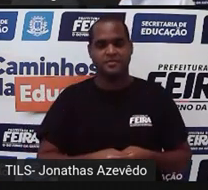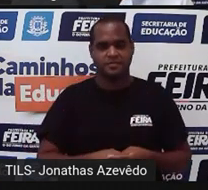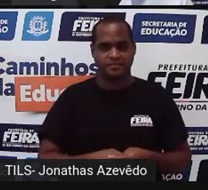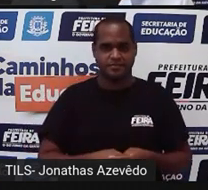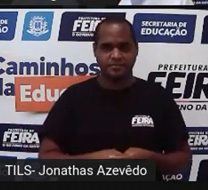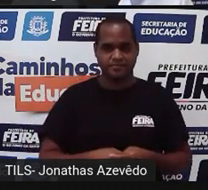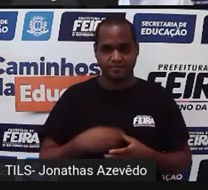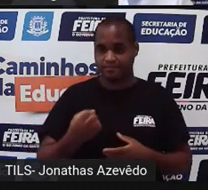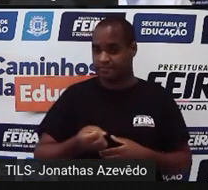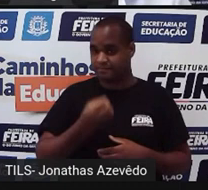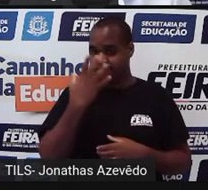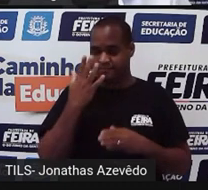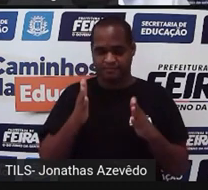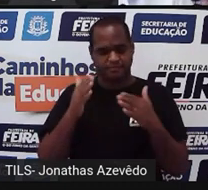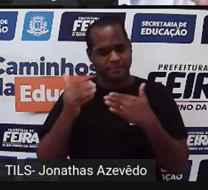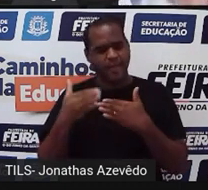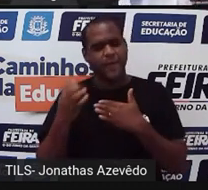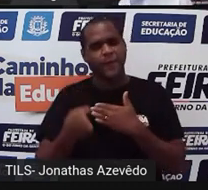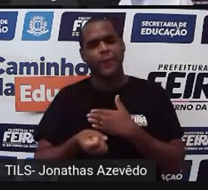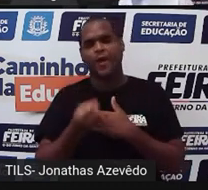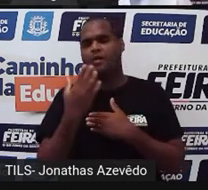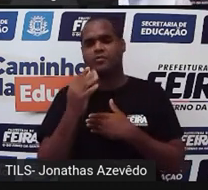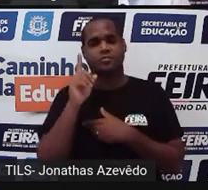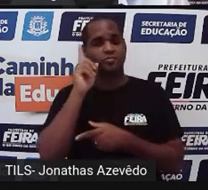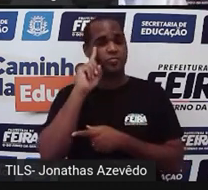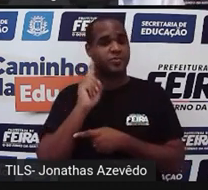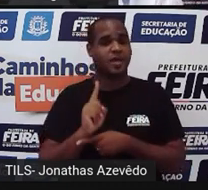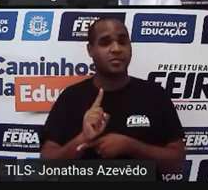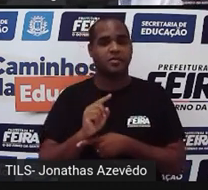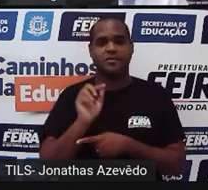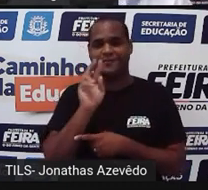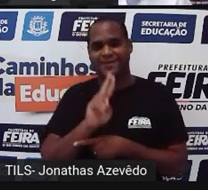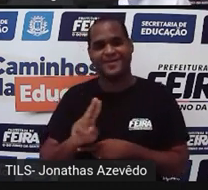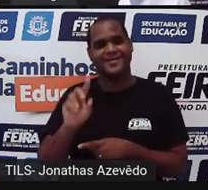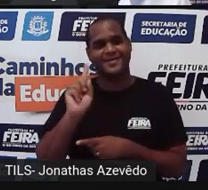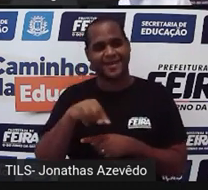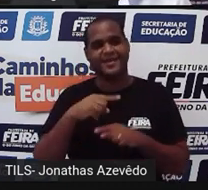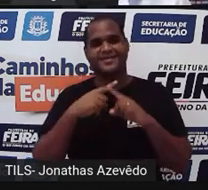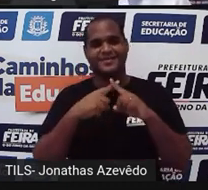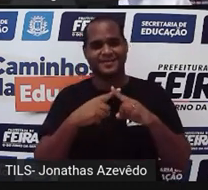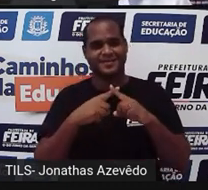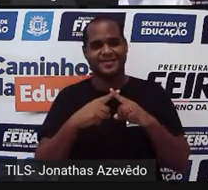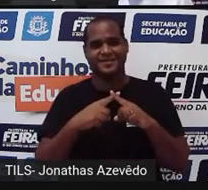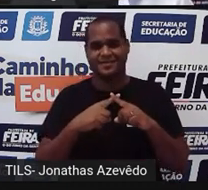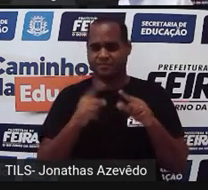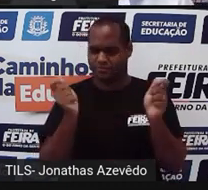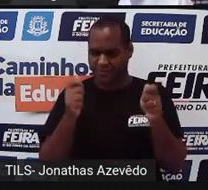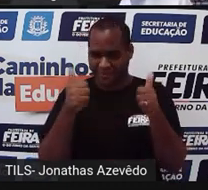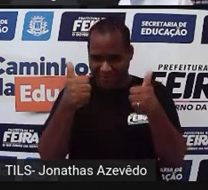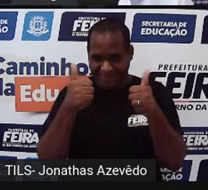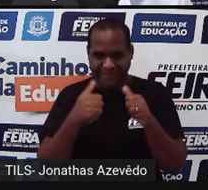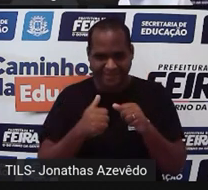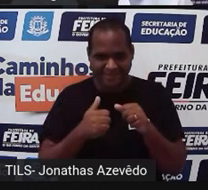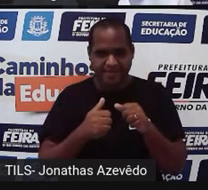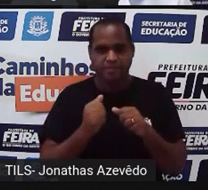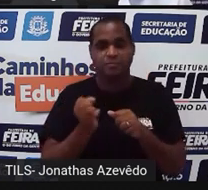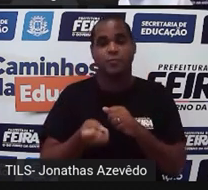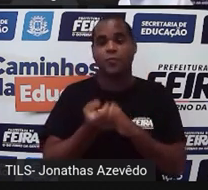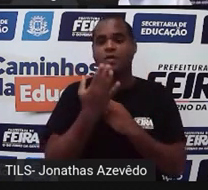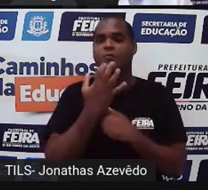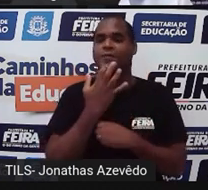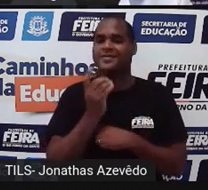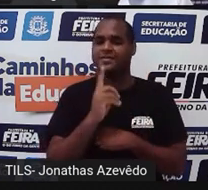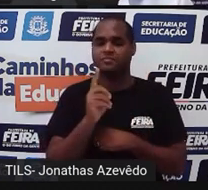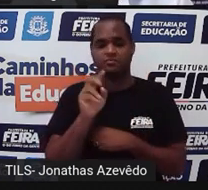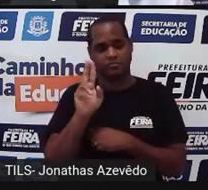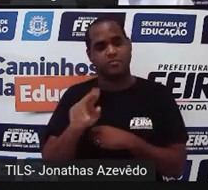Quantos cubos tem nesse problema? Não sabemos, usamos a letra X. Tá bom? É uma quantidade que não se conhece,